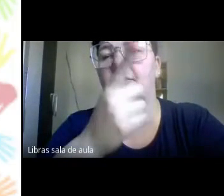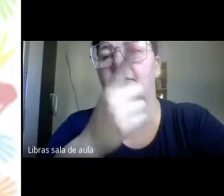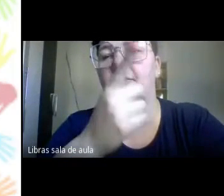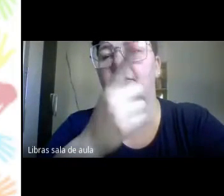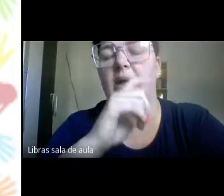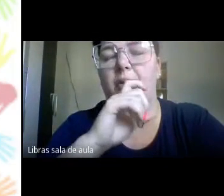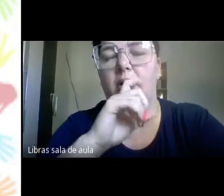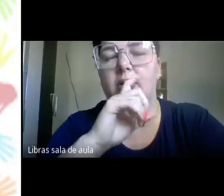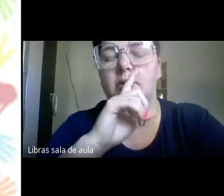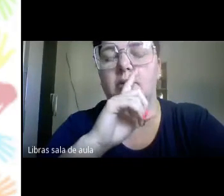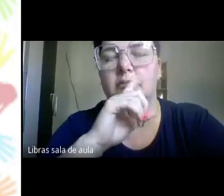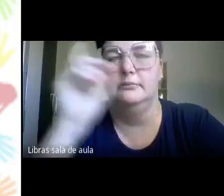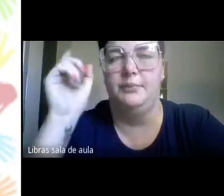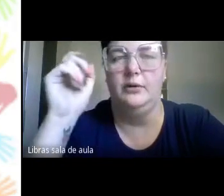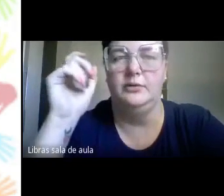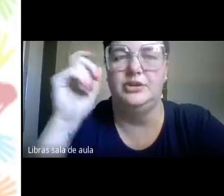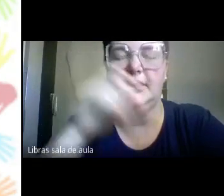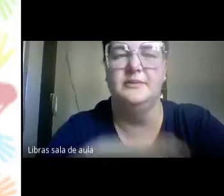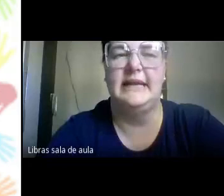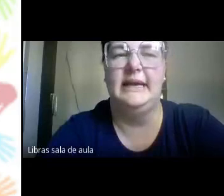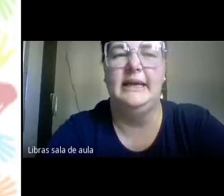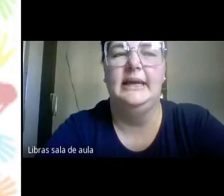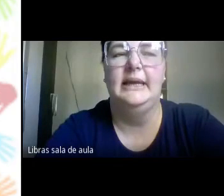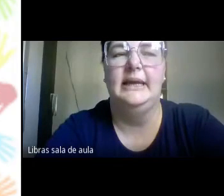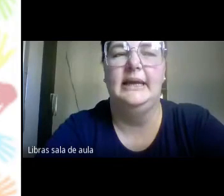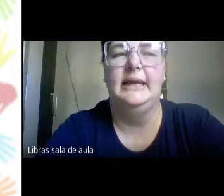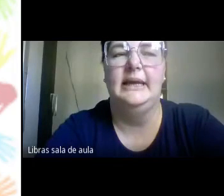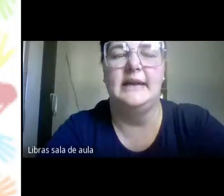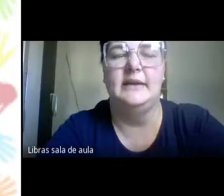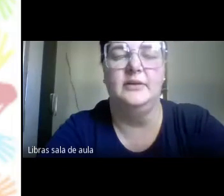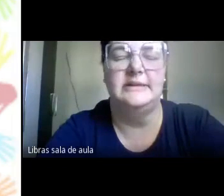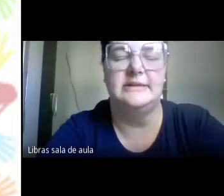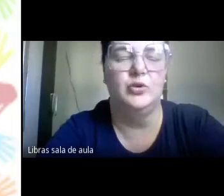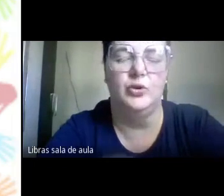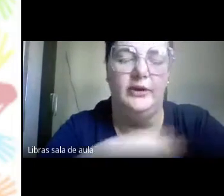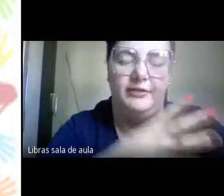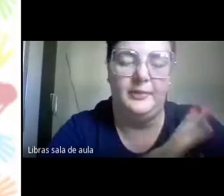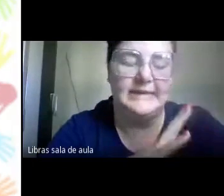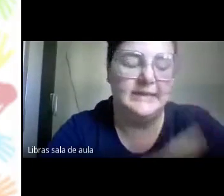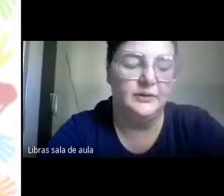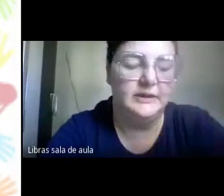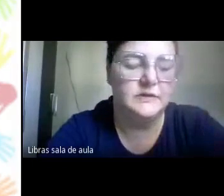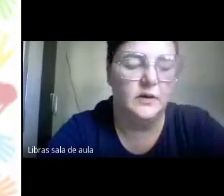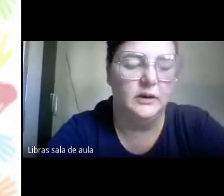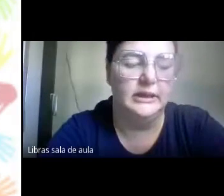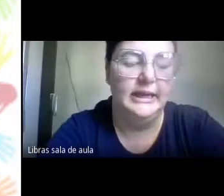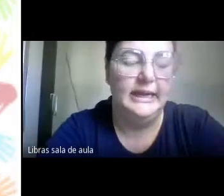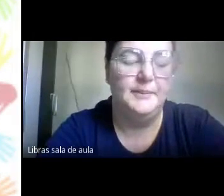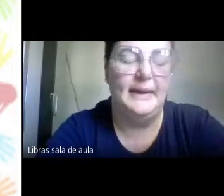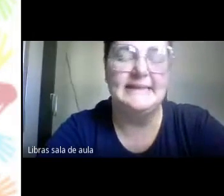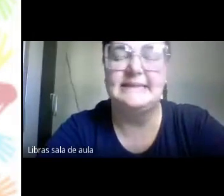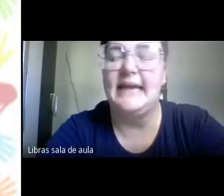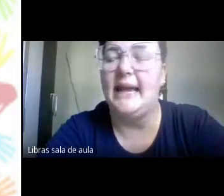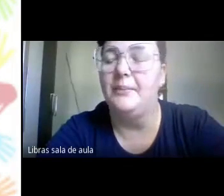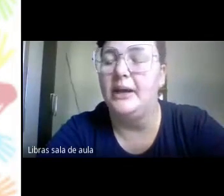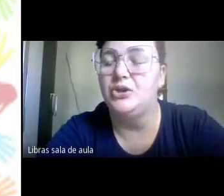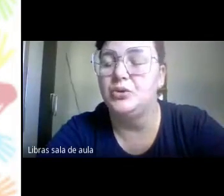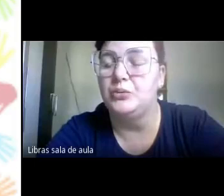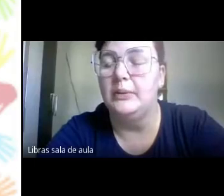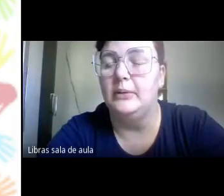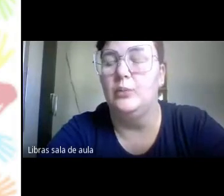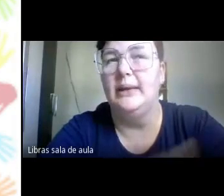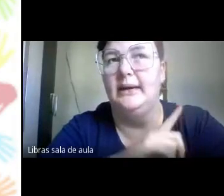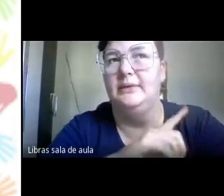ele foi para a escola Polo, digamos, né? Que é no centro, ele se mudou e foi para essa outra escola. Mas tem a mãe